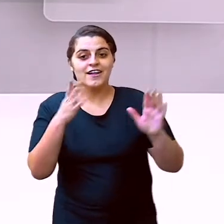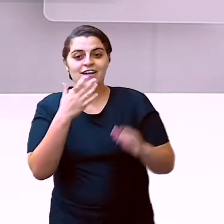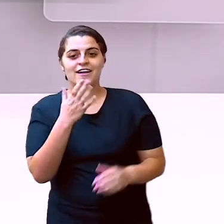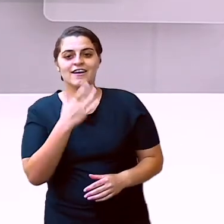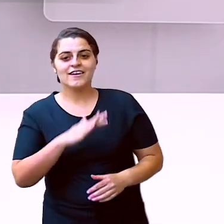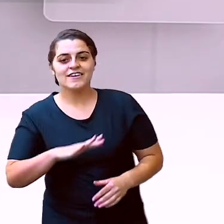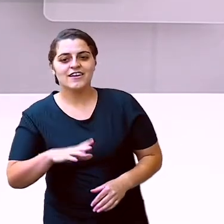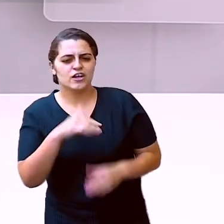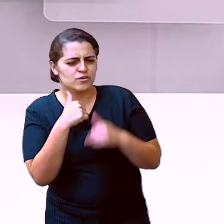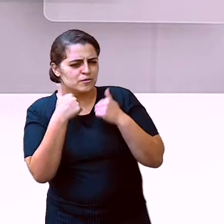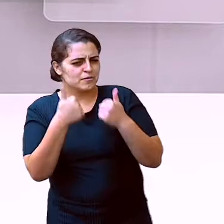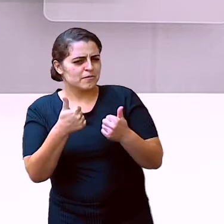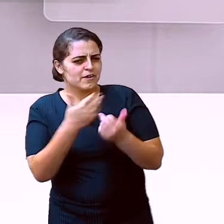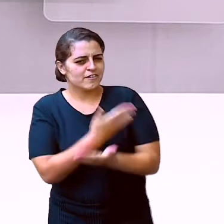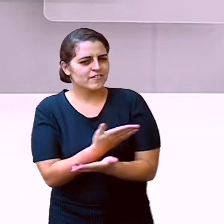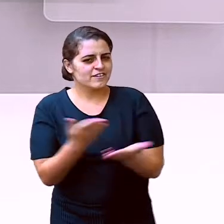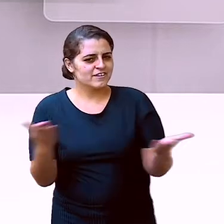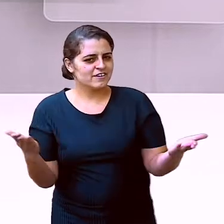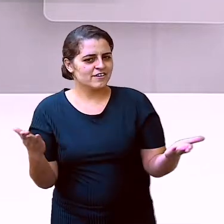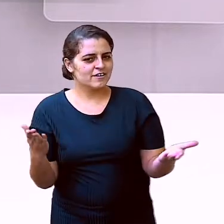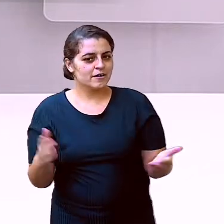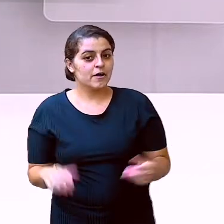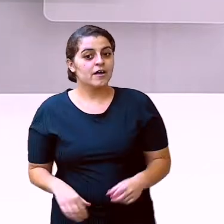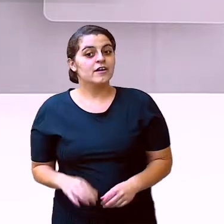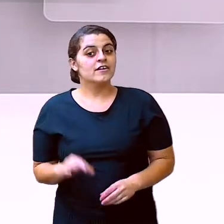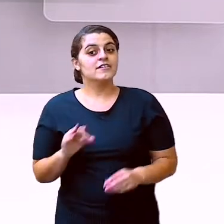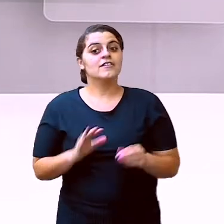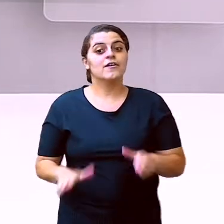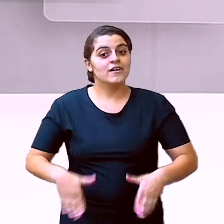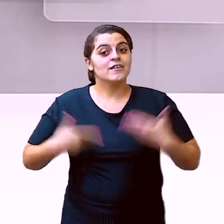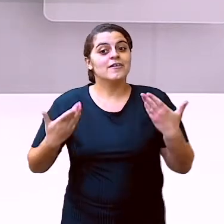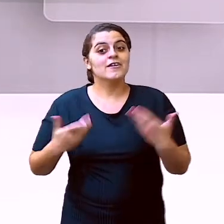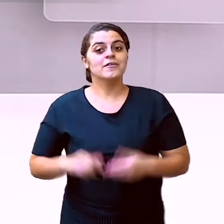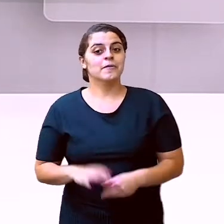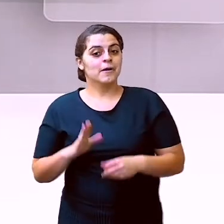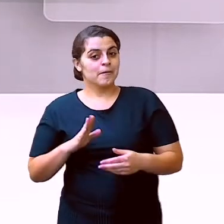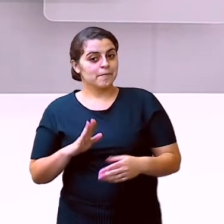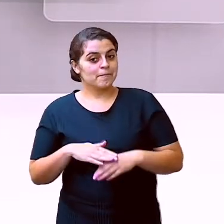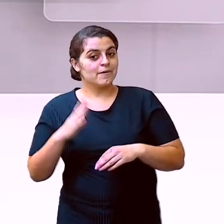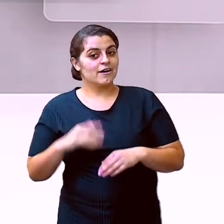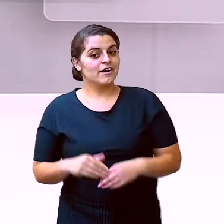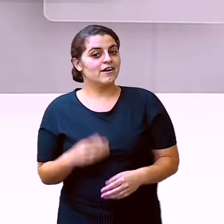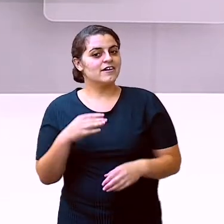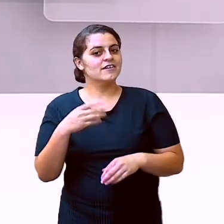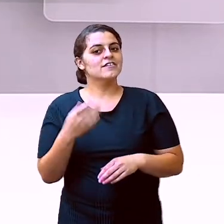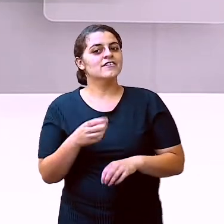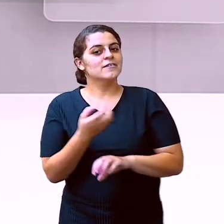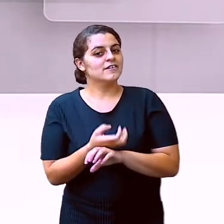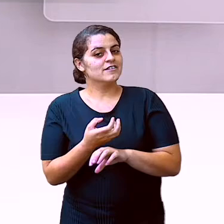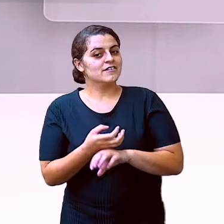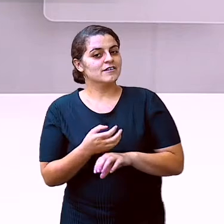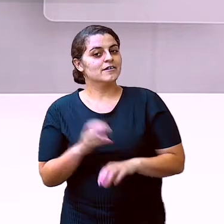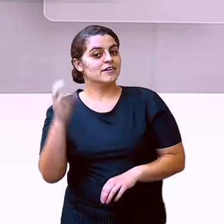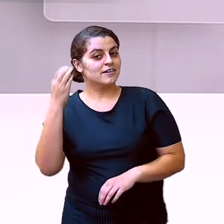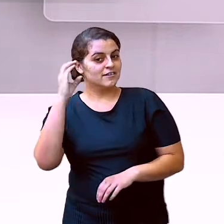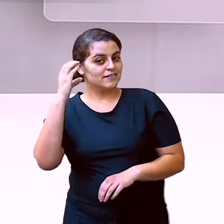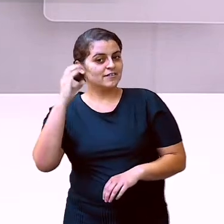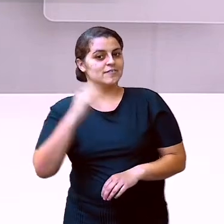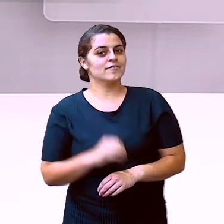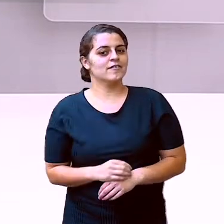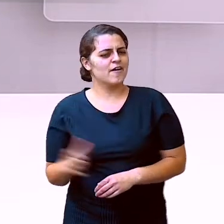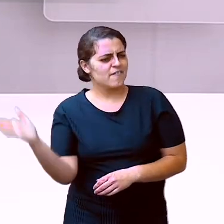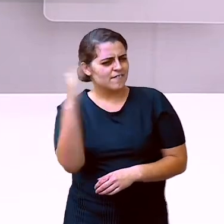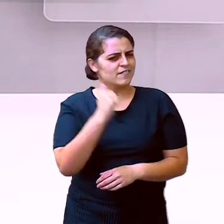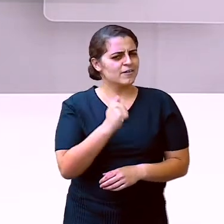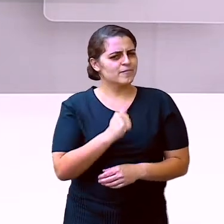crianças? Tudo bem com vocês? Preparados para mais uma aula do conteúdo de ciências?